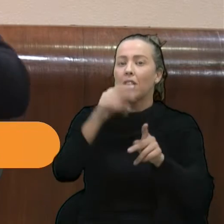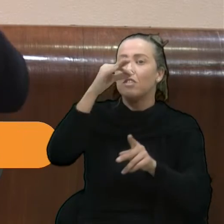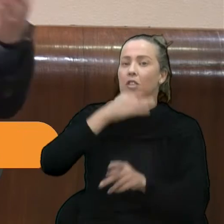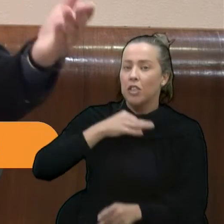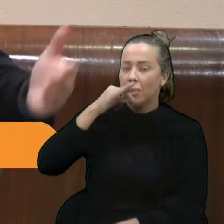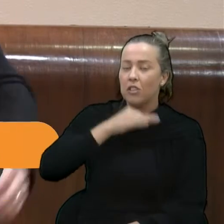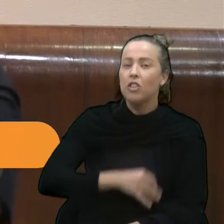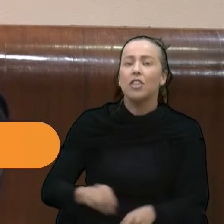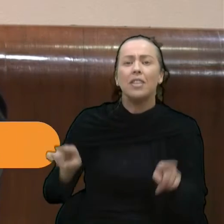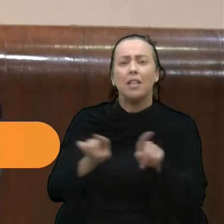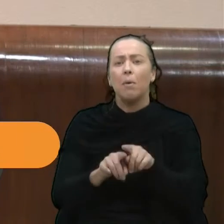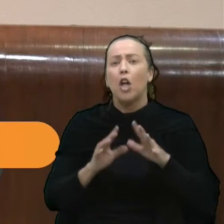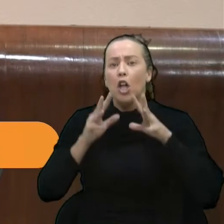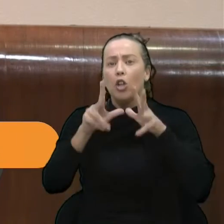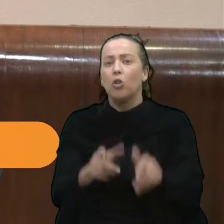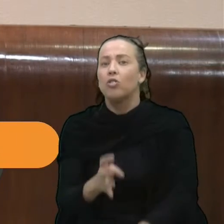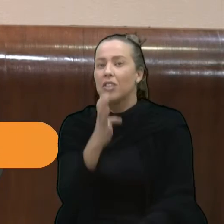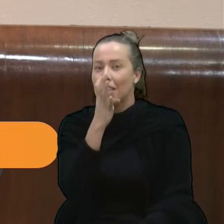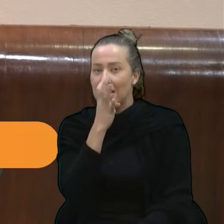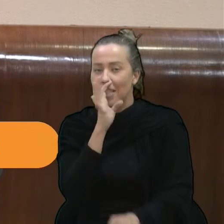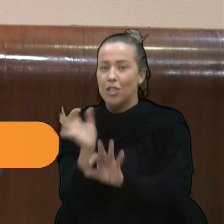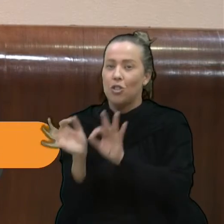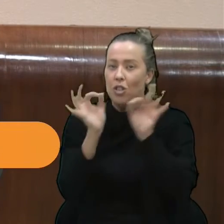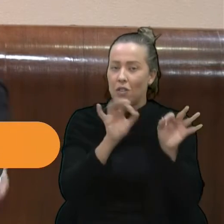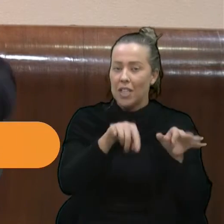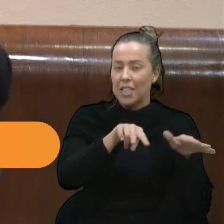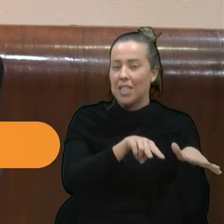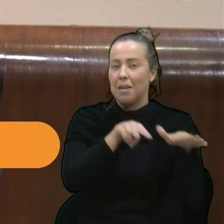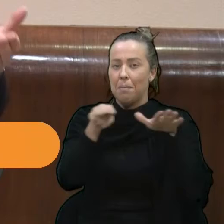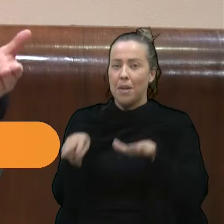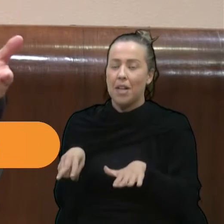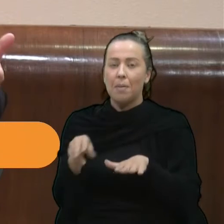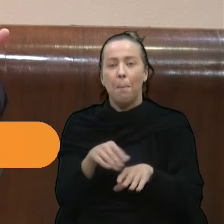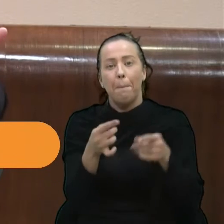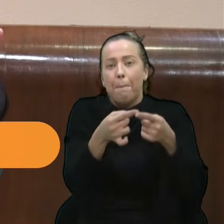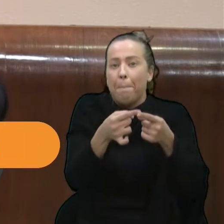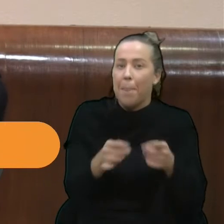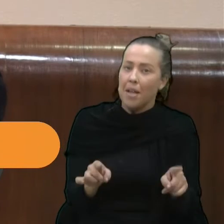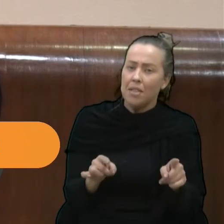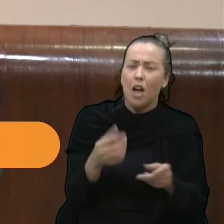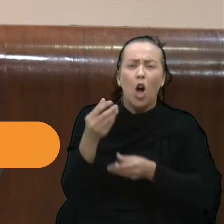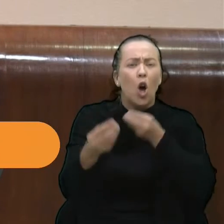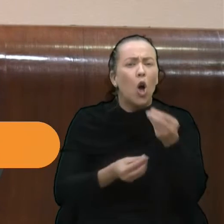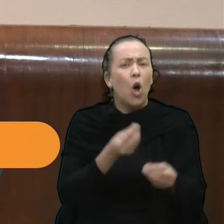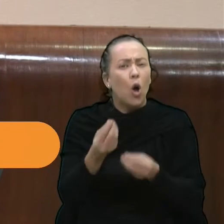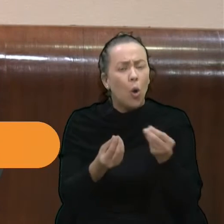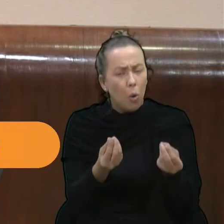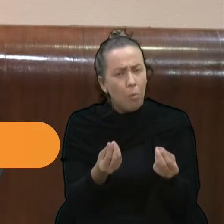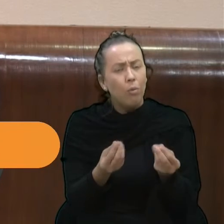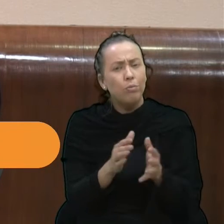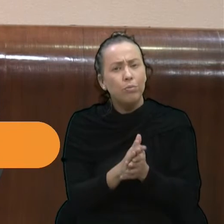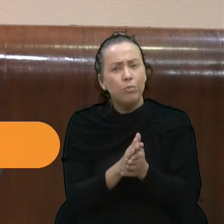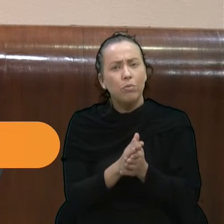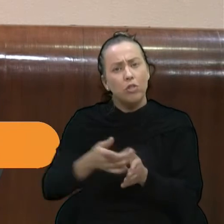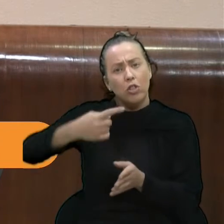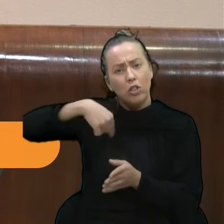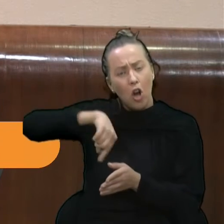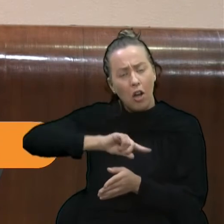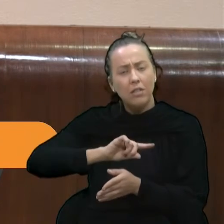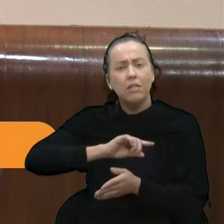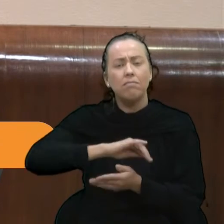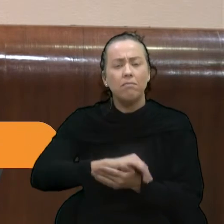de todos aqueles que nos acompanharam nesta semana. Mas como a gente poderia deixar de estar